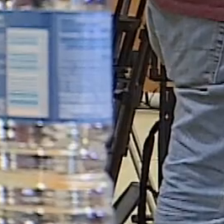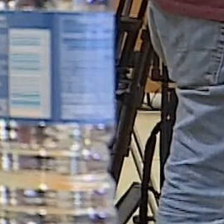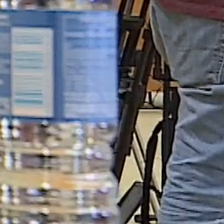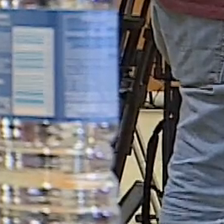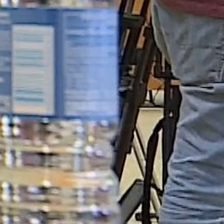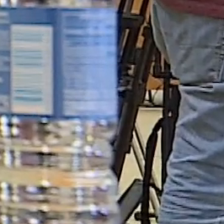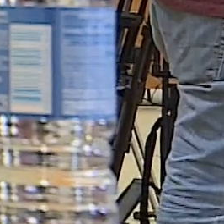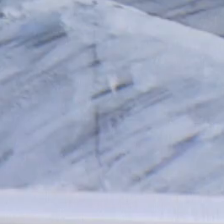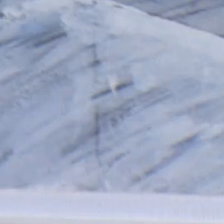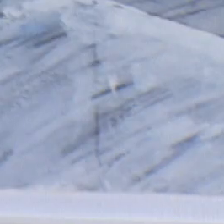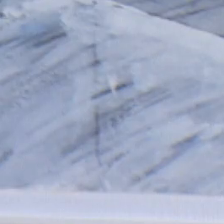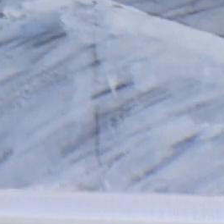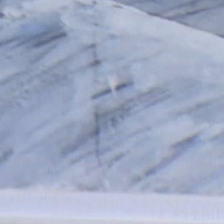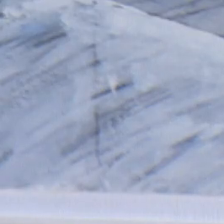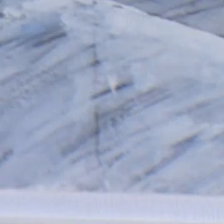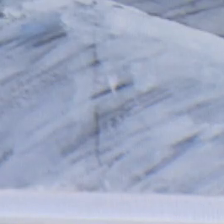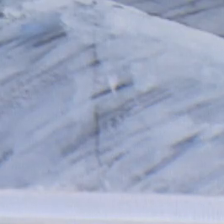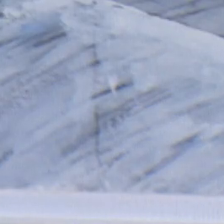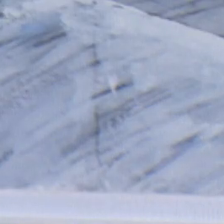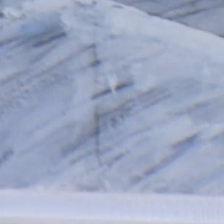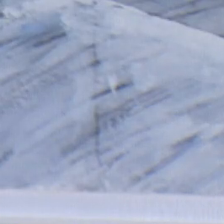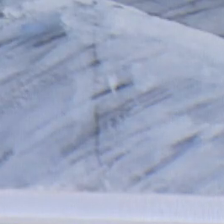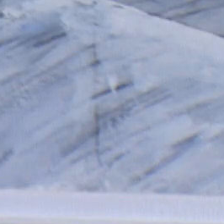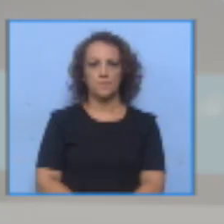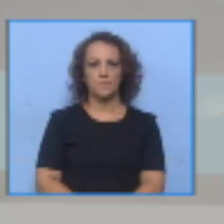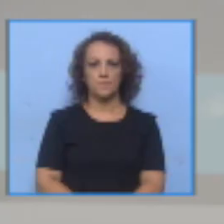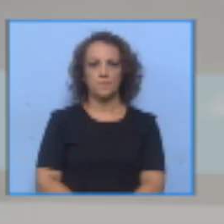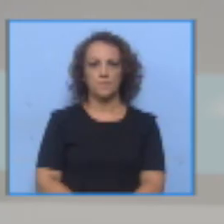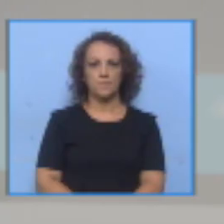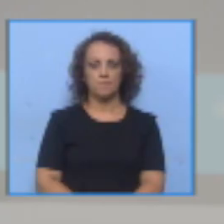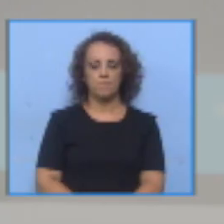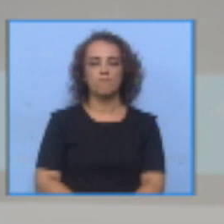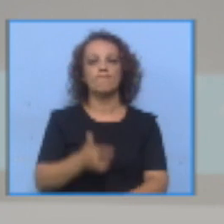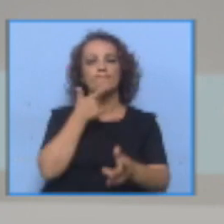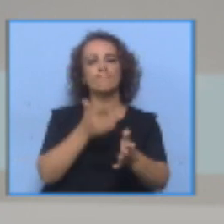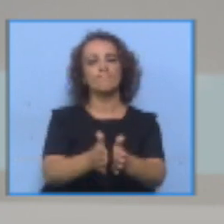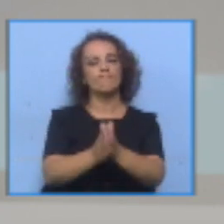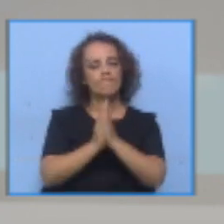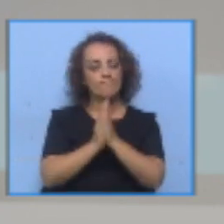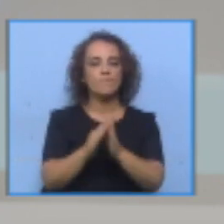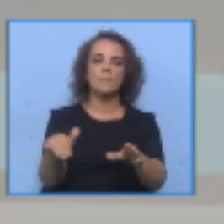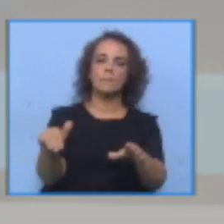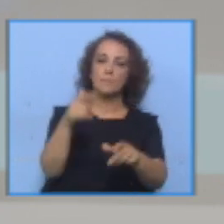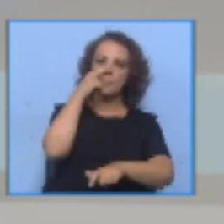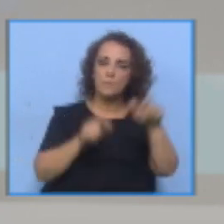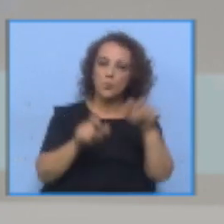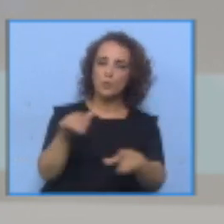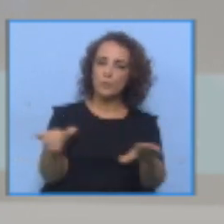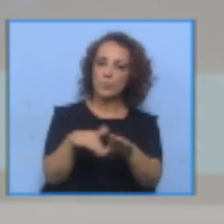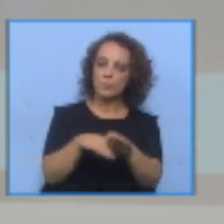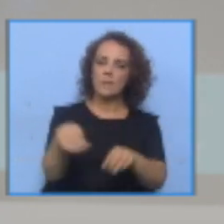participem neste ato tão importante na democracia em Portugal. O apelo à participação dos cidadãos